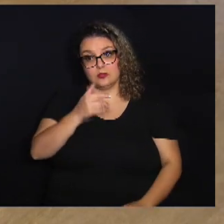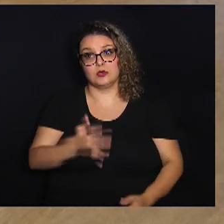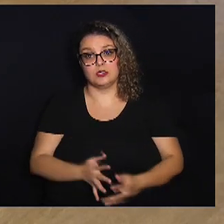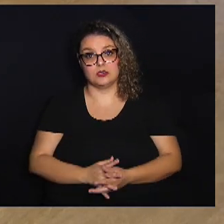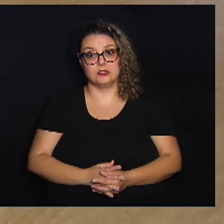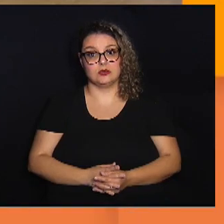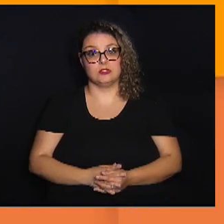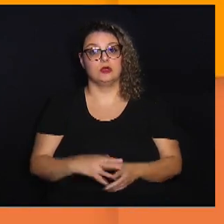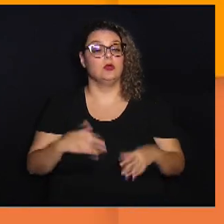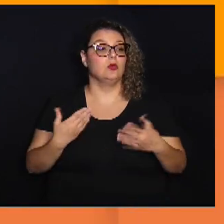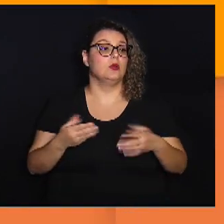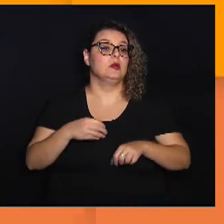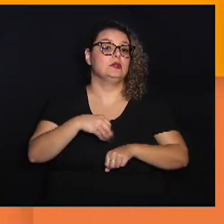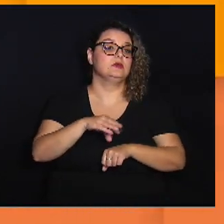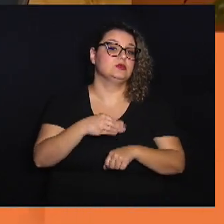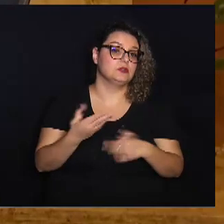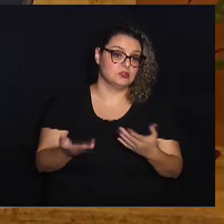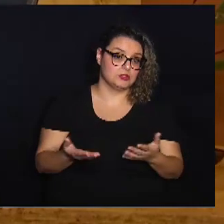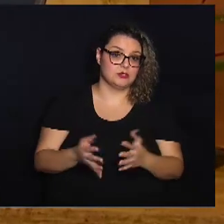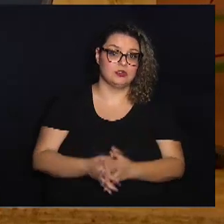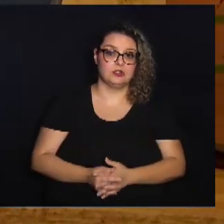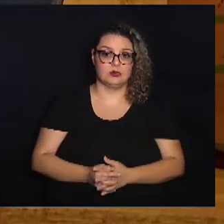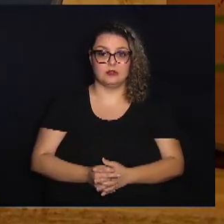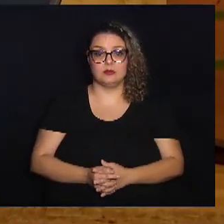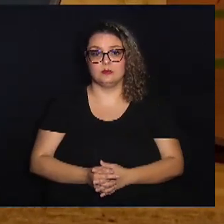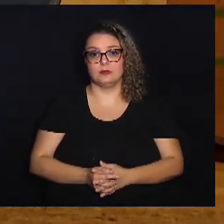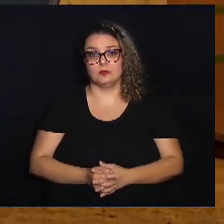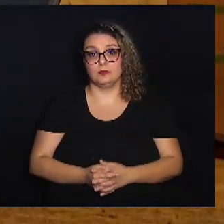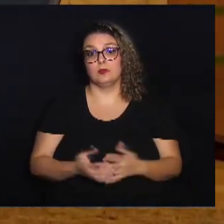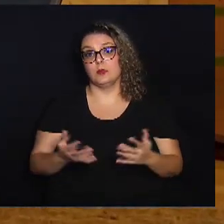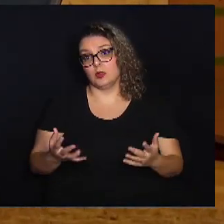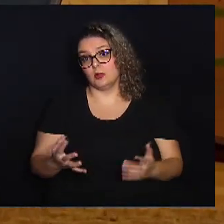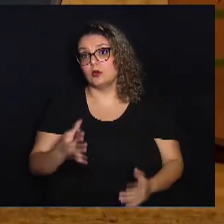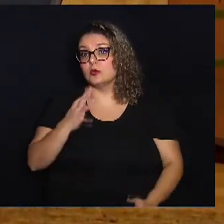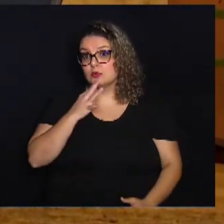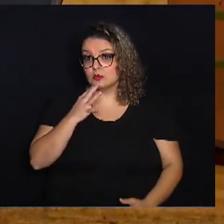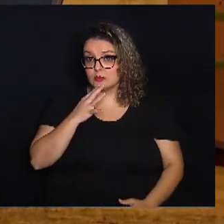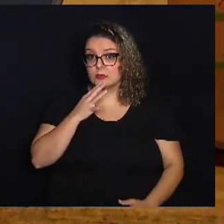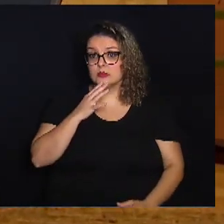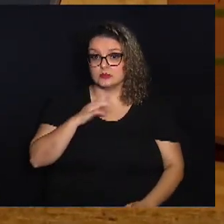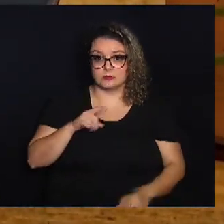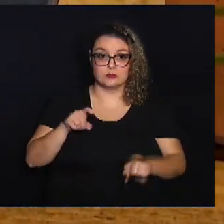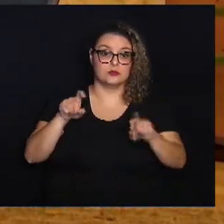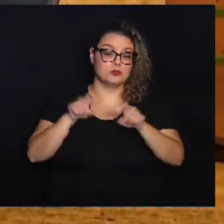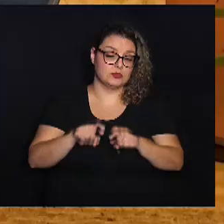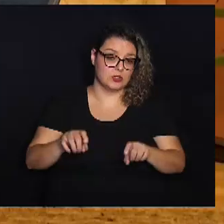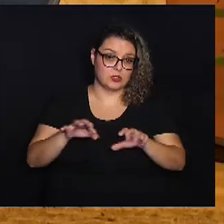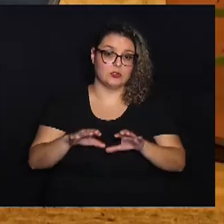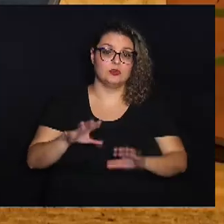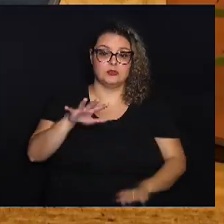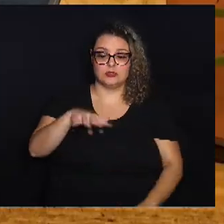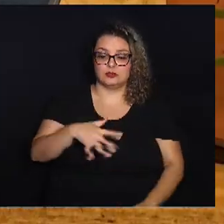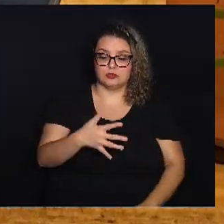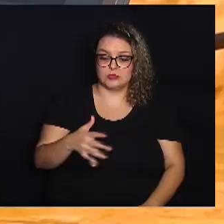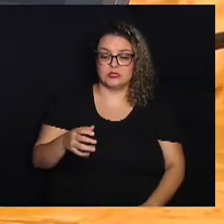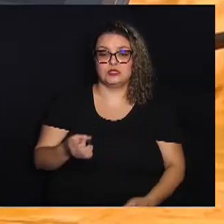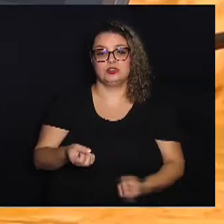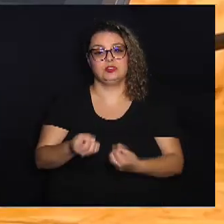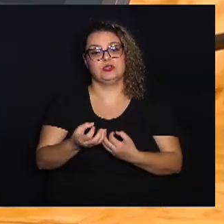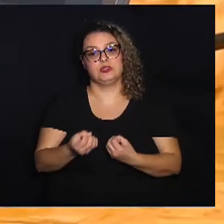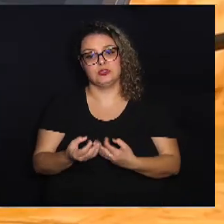Quais as dicas que você deixaria para o pessoal? Conhecer bastante de computação, de planilha de dados,